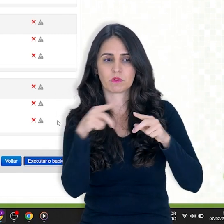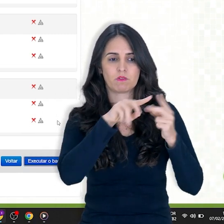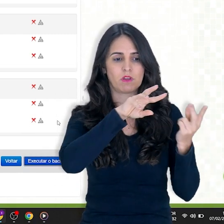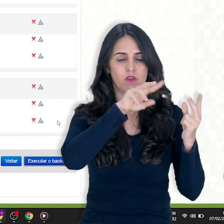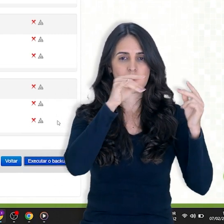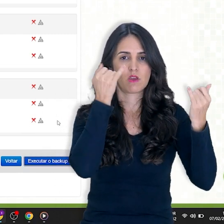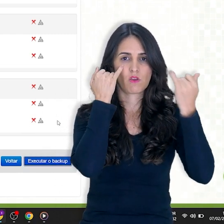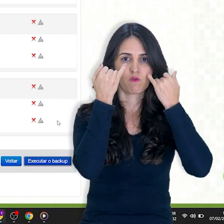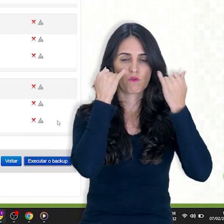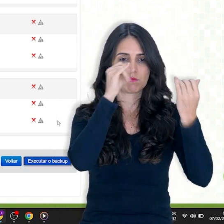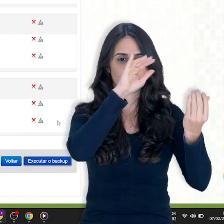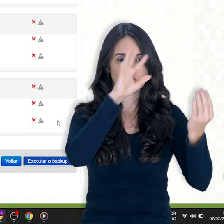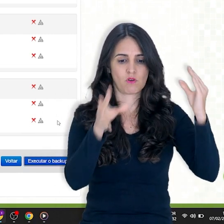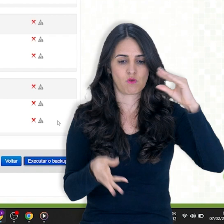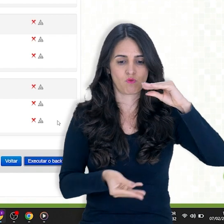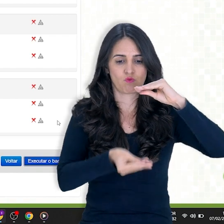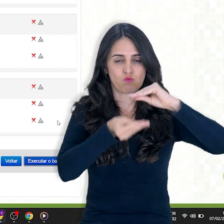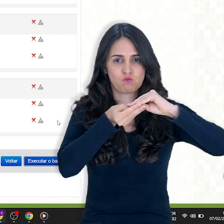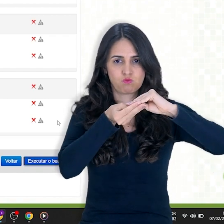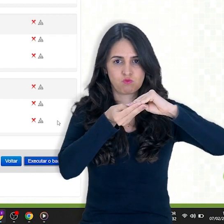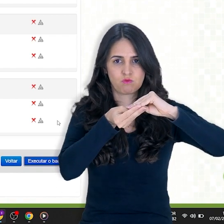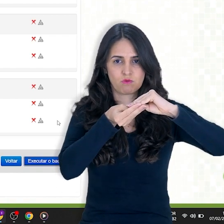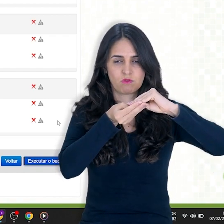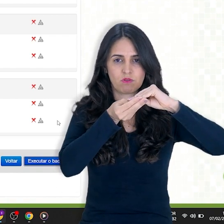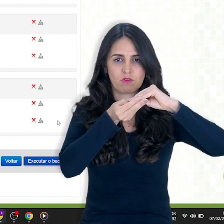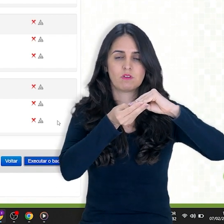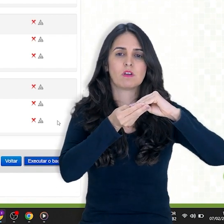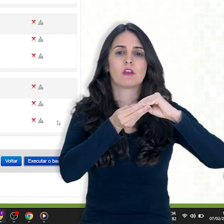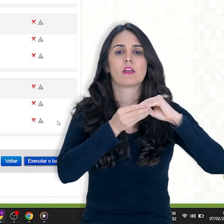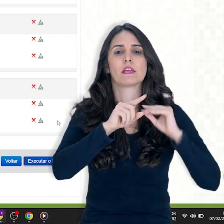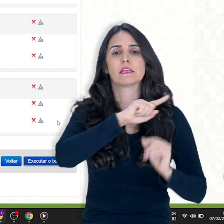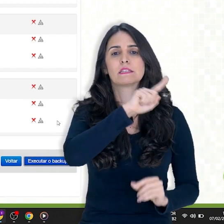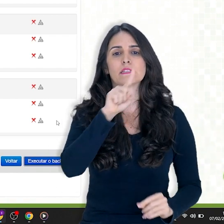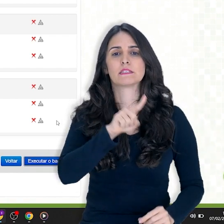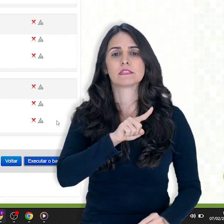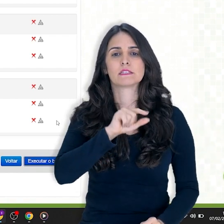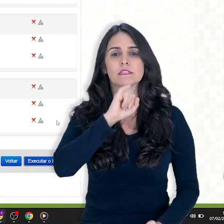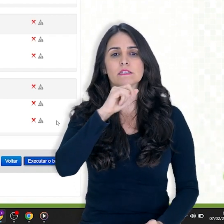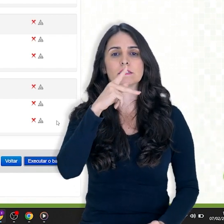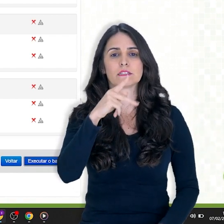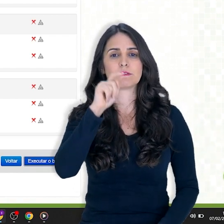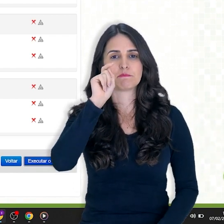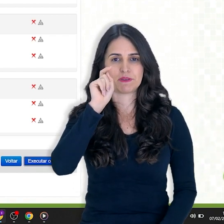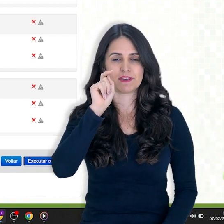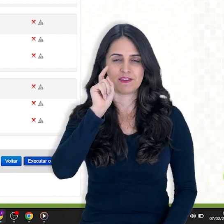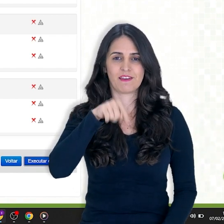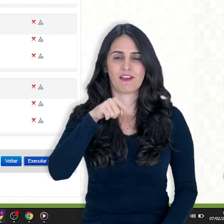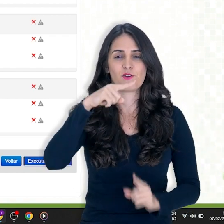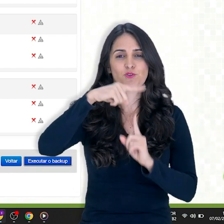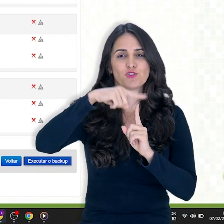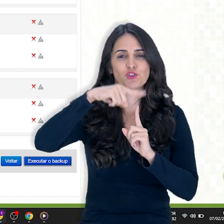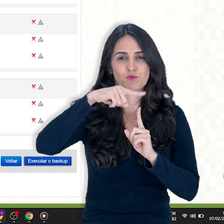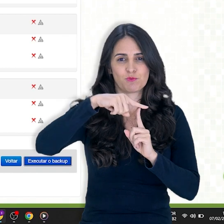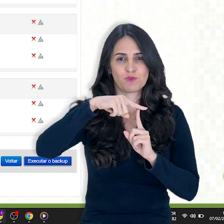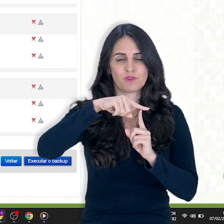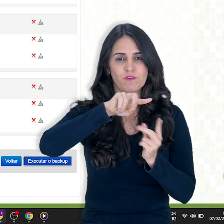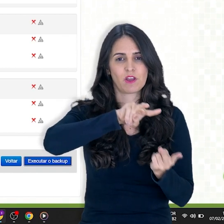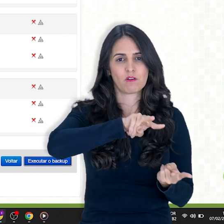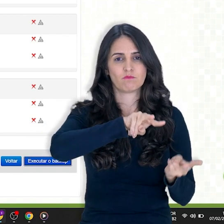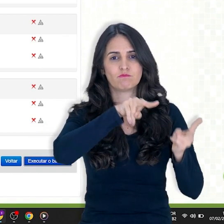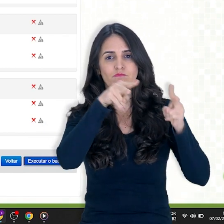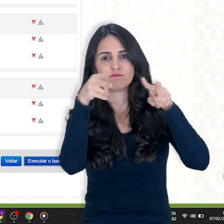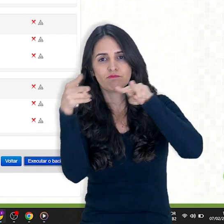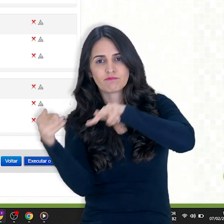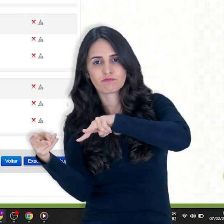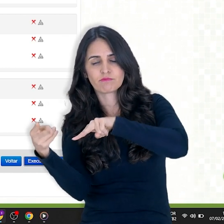conteúdo, todas as informações da sua sala e vai gerar um arquivo zip que vai ser o backup e